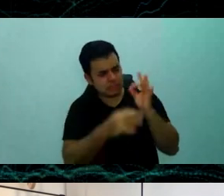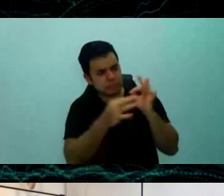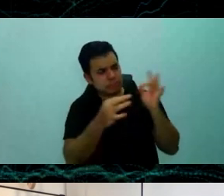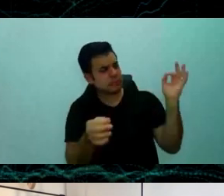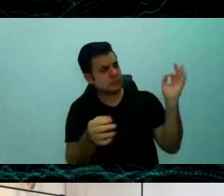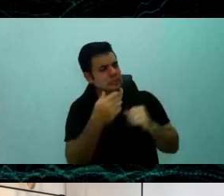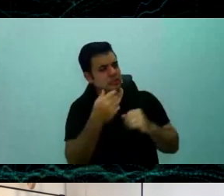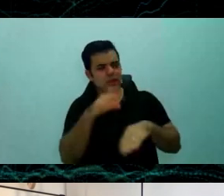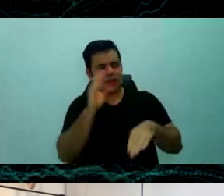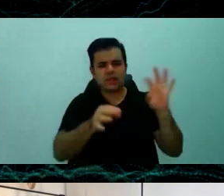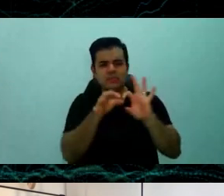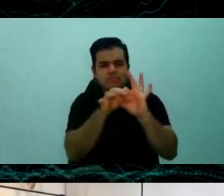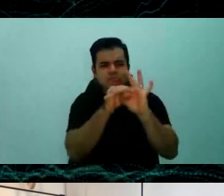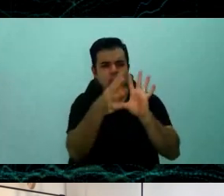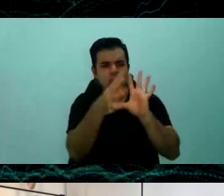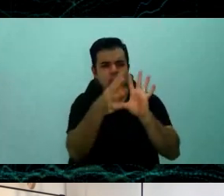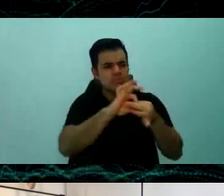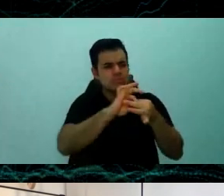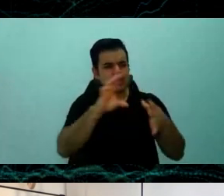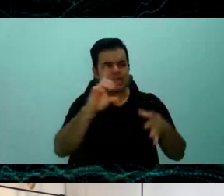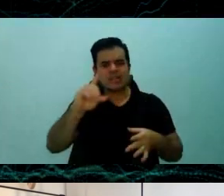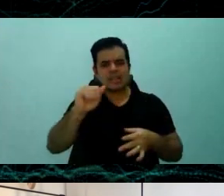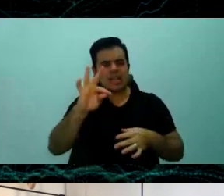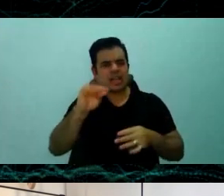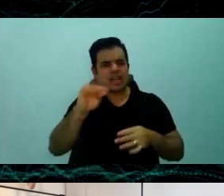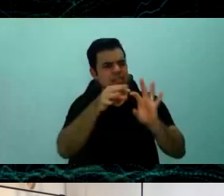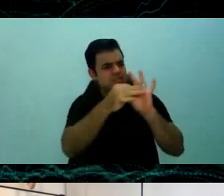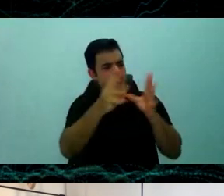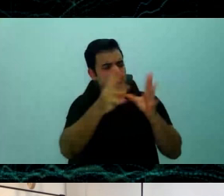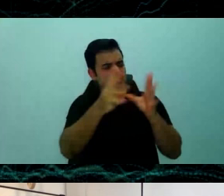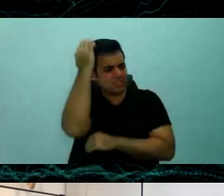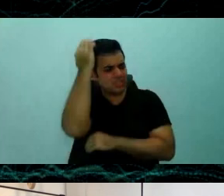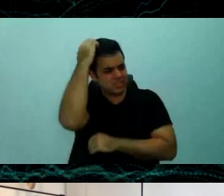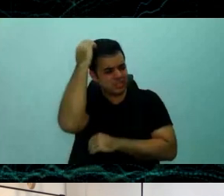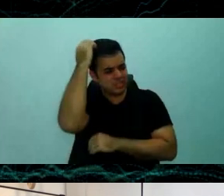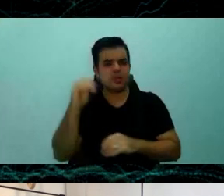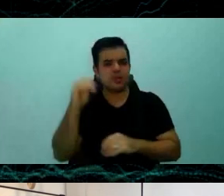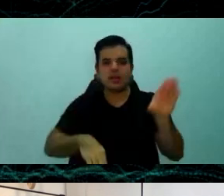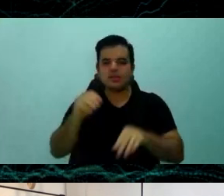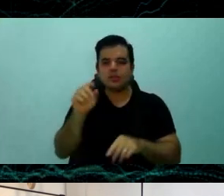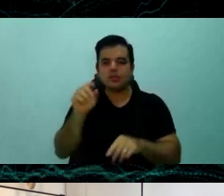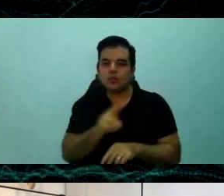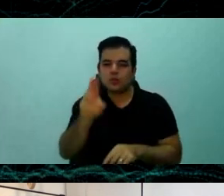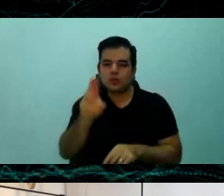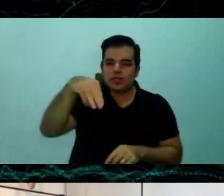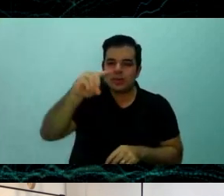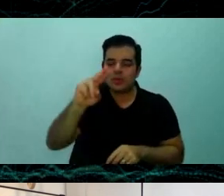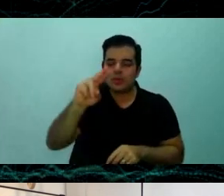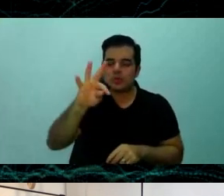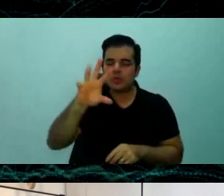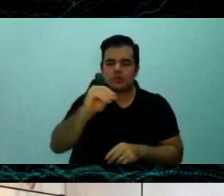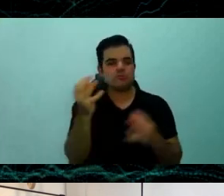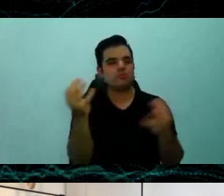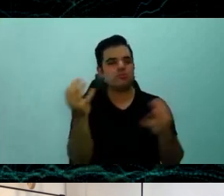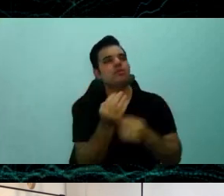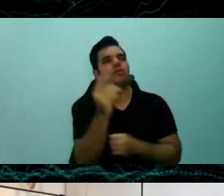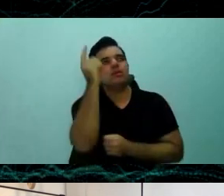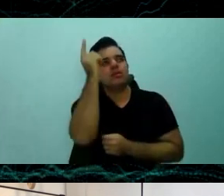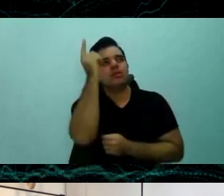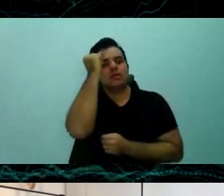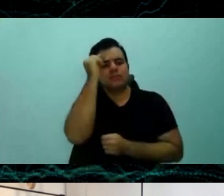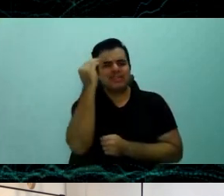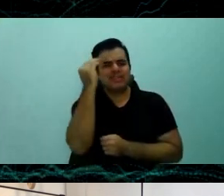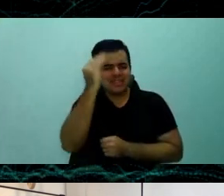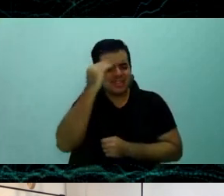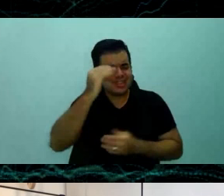por aí, data solto por aí. Quando a pessoa usa módulo é perfeito, mas nem todos usam, né? E aí você vai tentando entender o